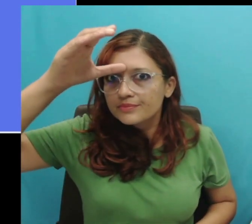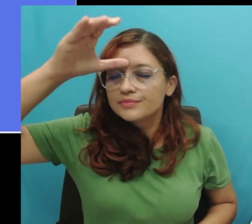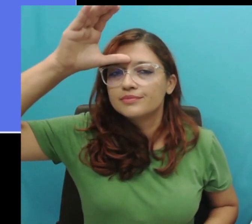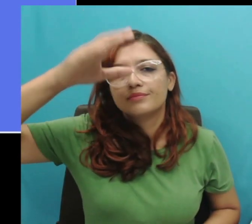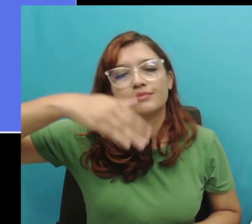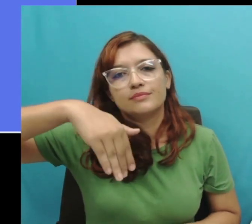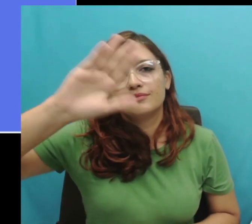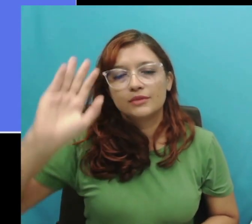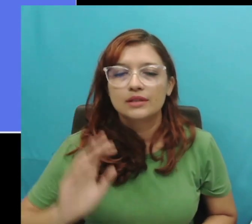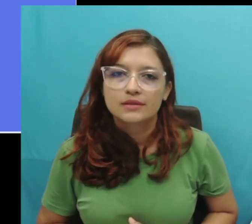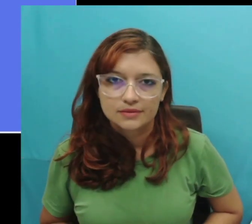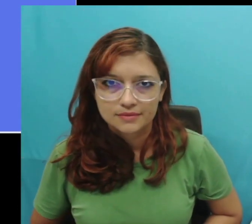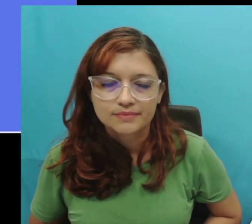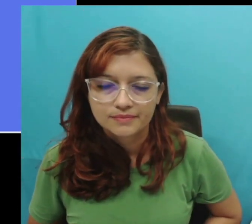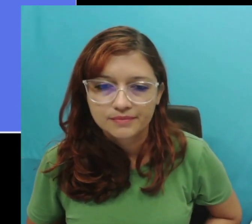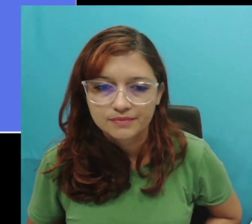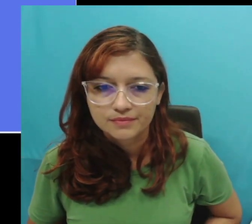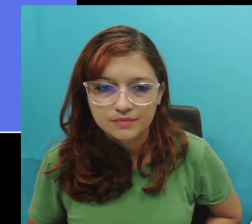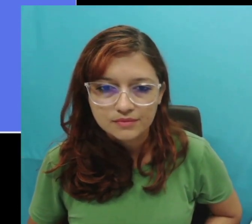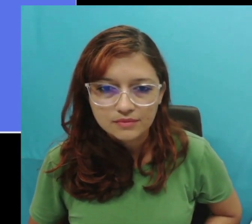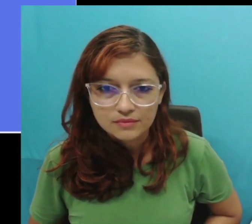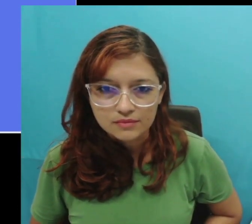melhor.